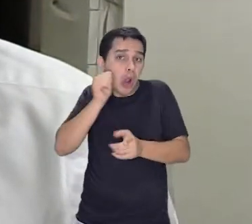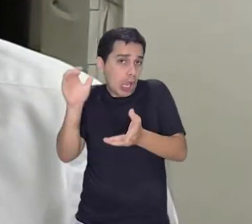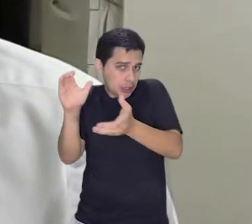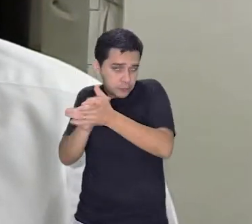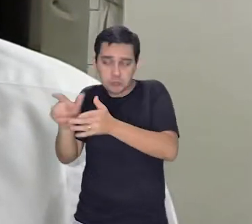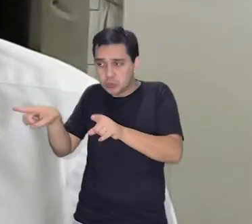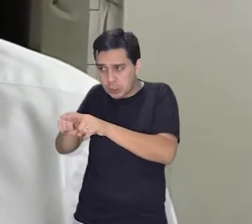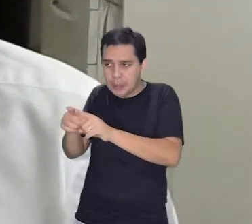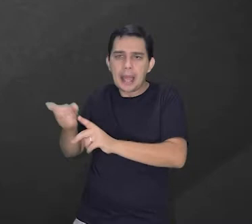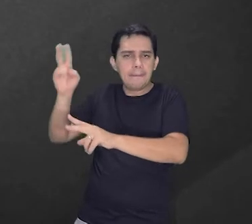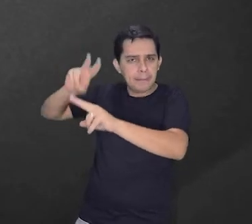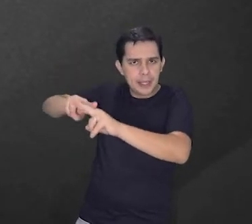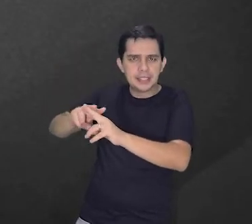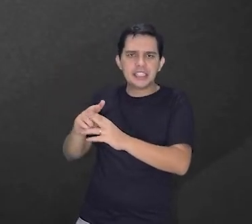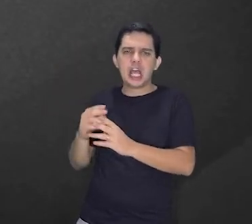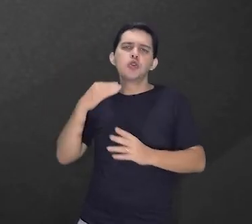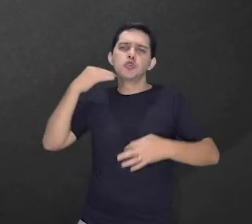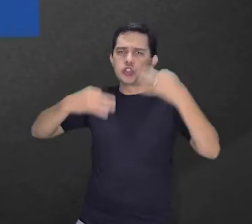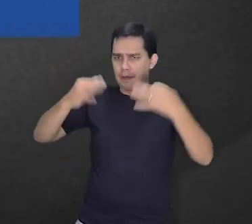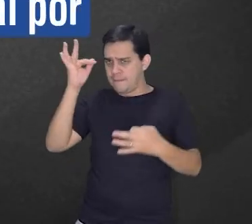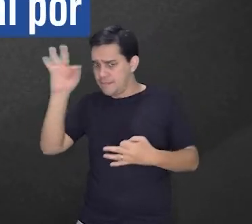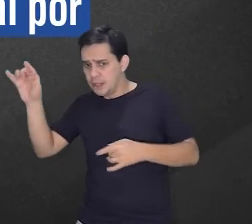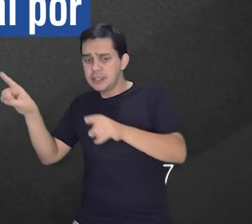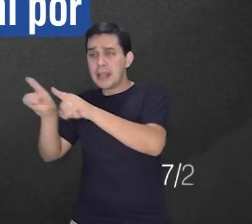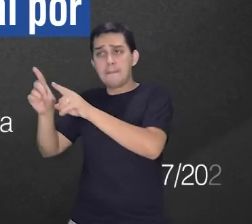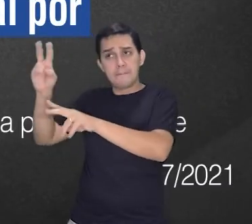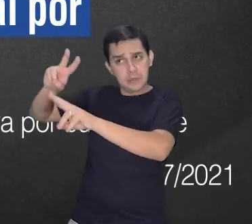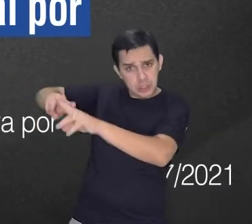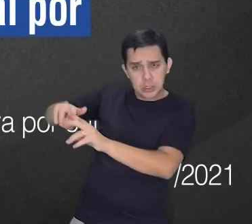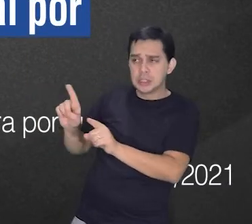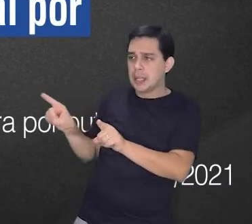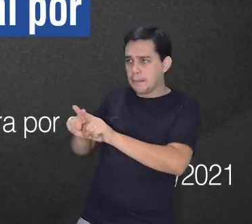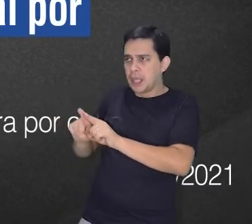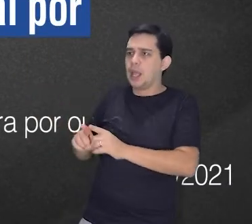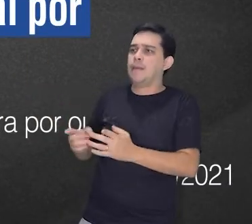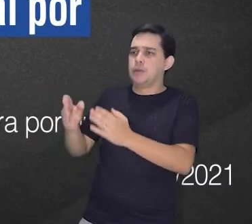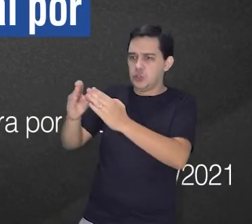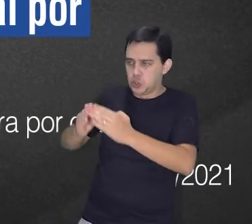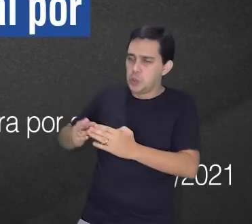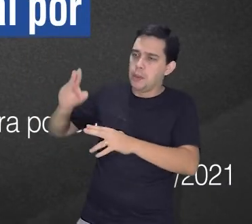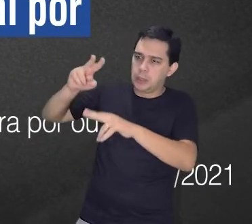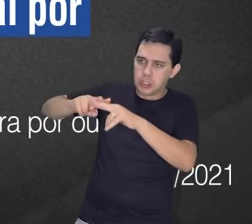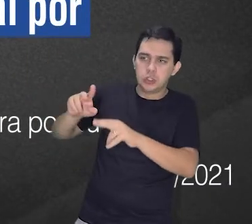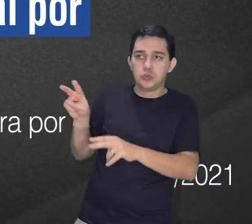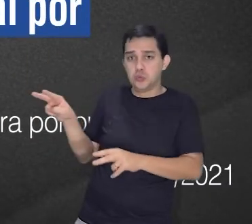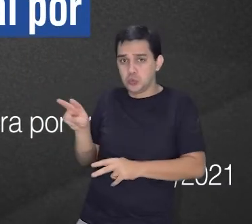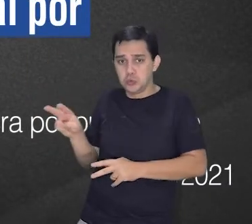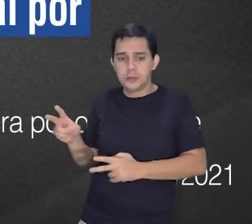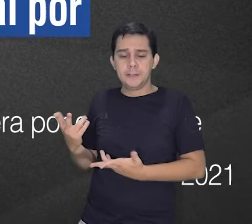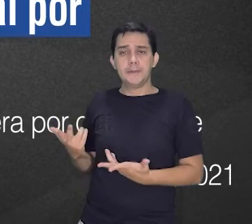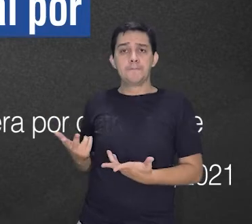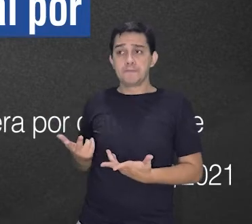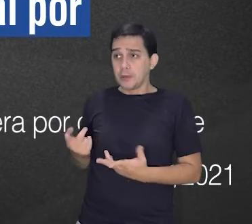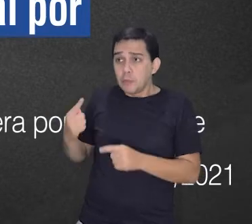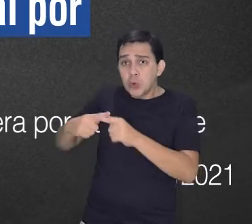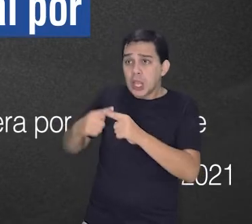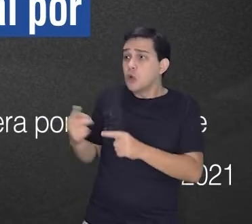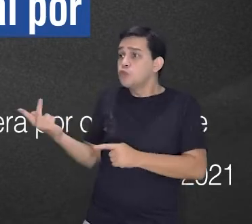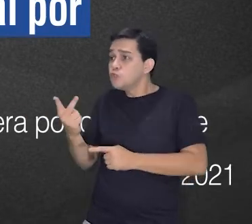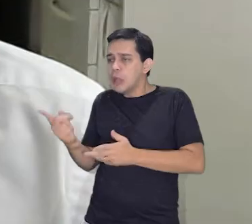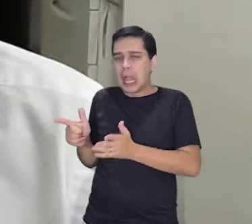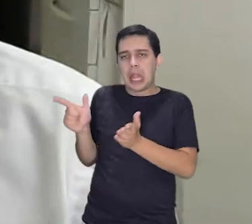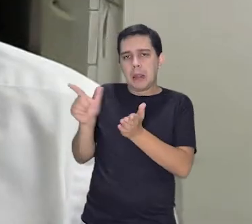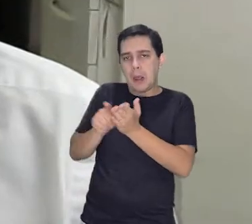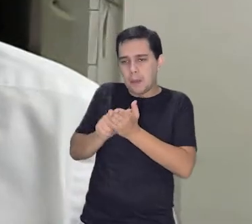decretada pela Justiça Federal, e nessa condição o Ministério Público, dentro dessa operação relacionada à lavagem de dinheiro,